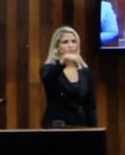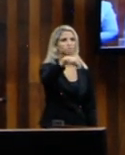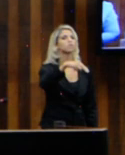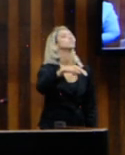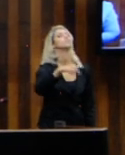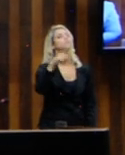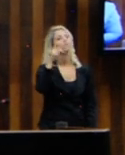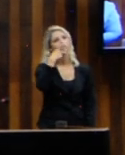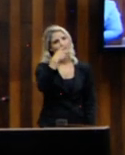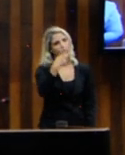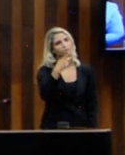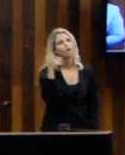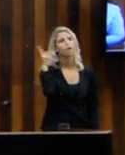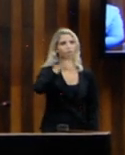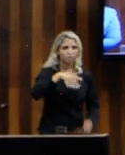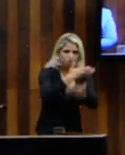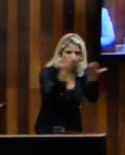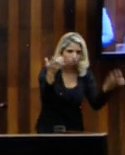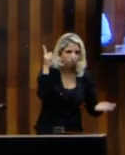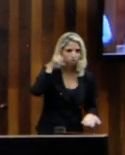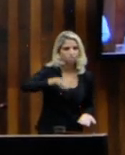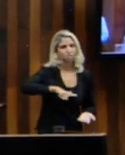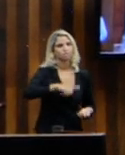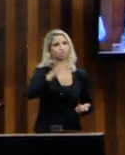Acabou conseguindo, né, gente? E